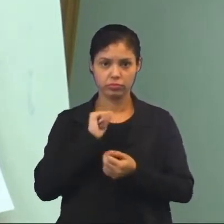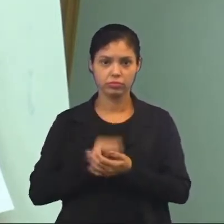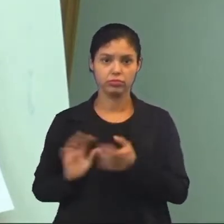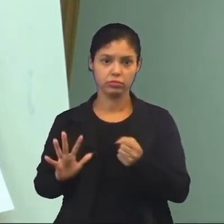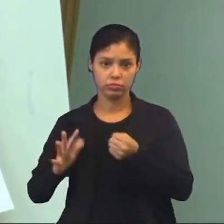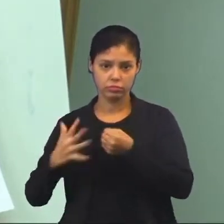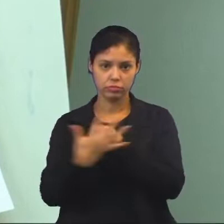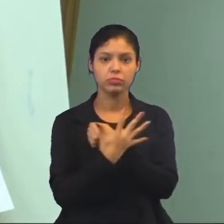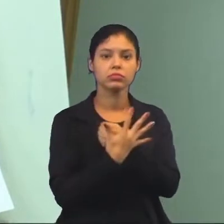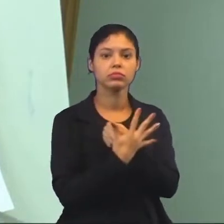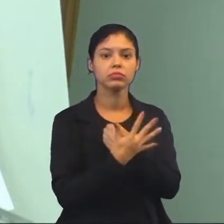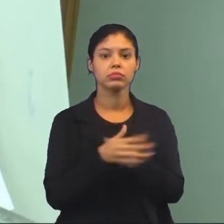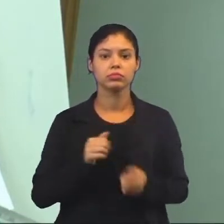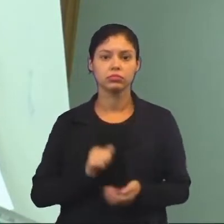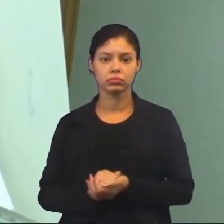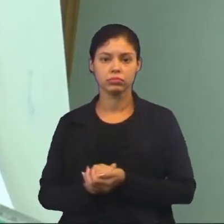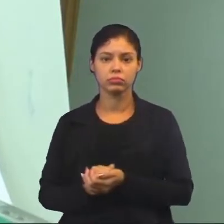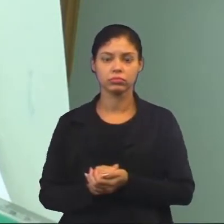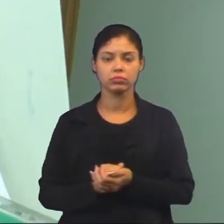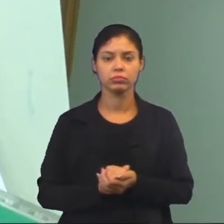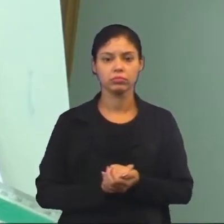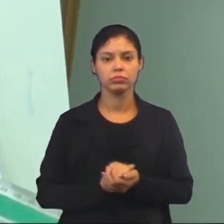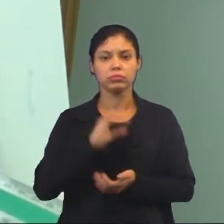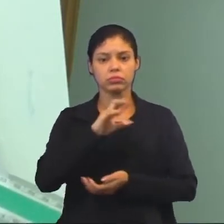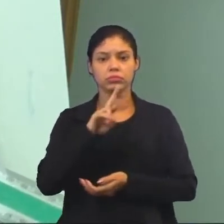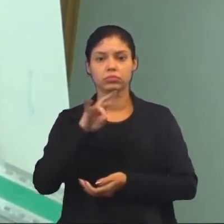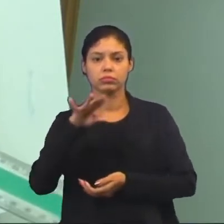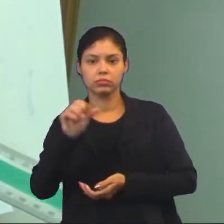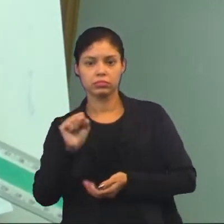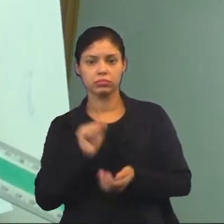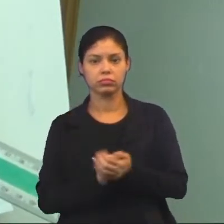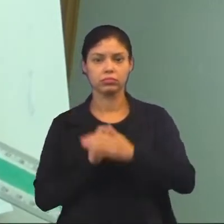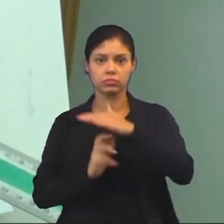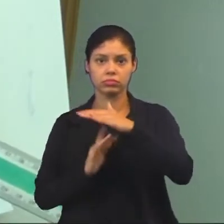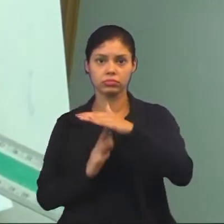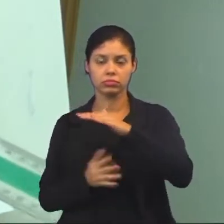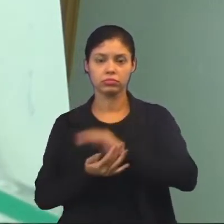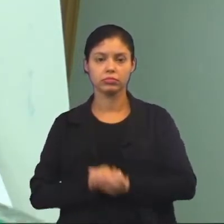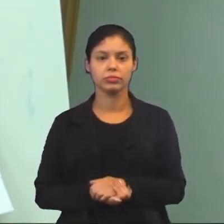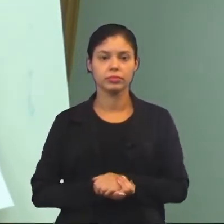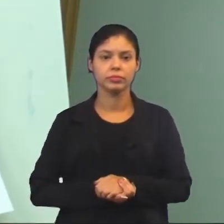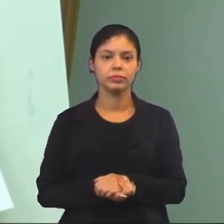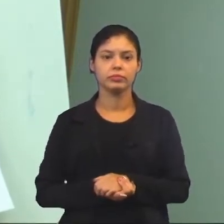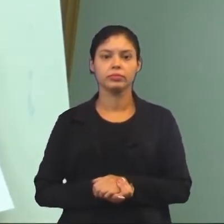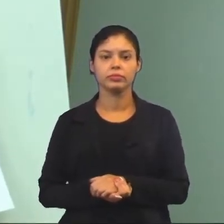da pandemia de Covid-19 e da crise migratória.